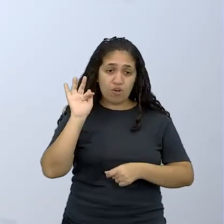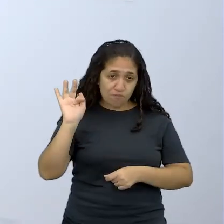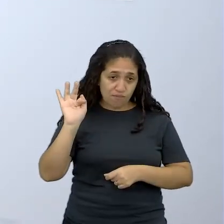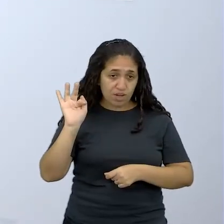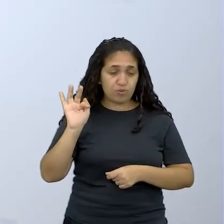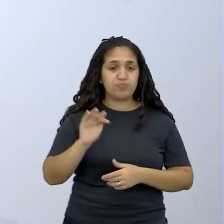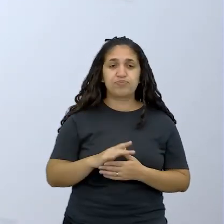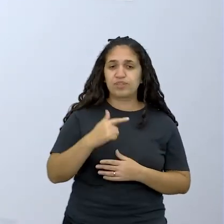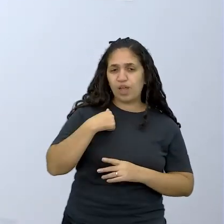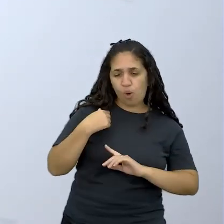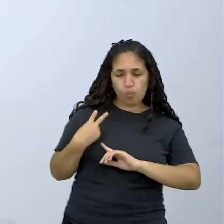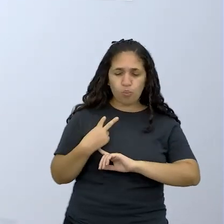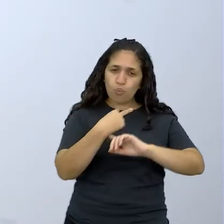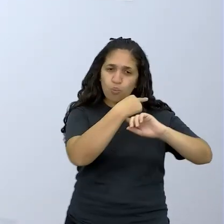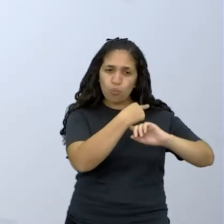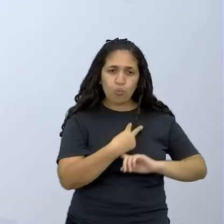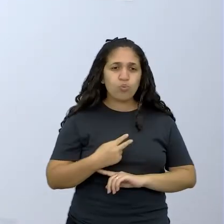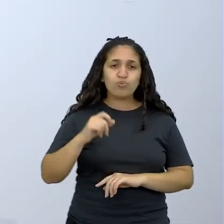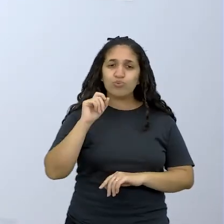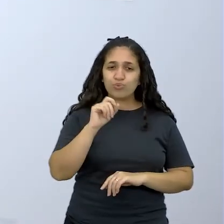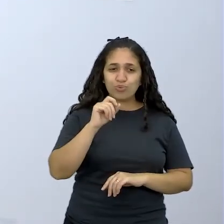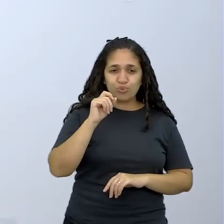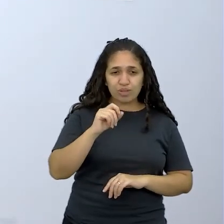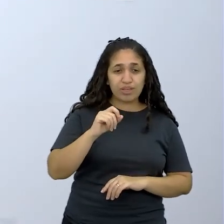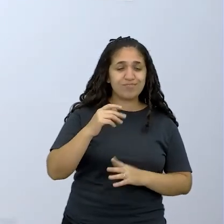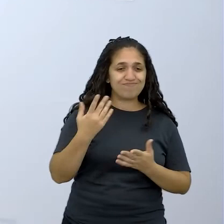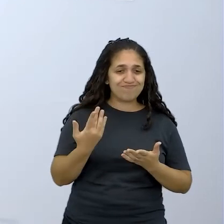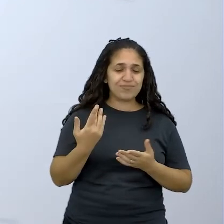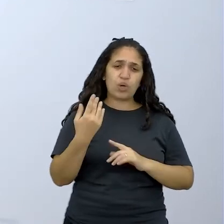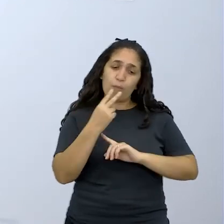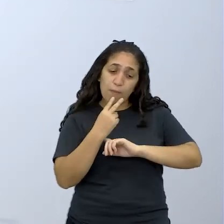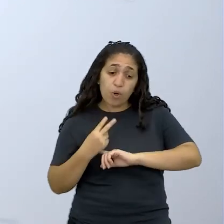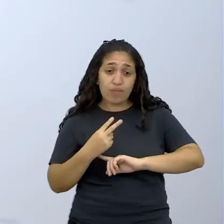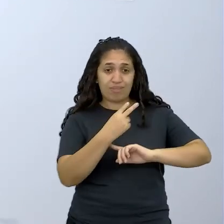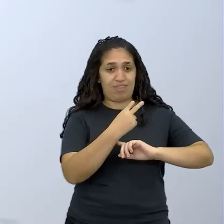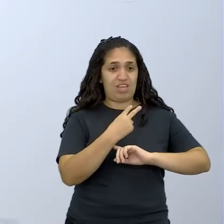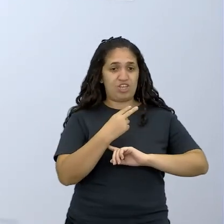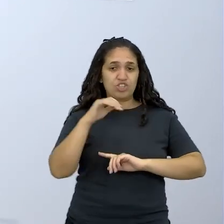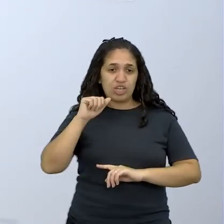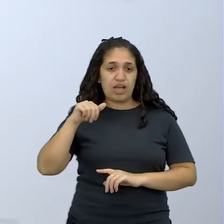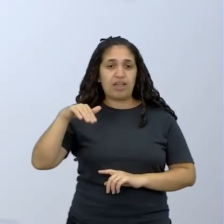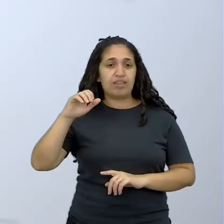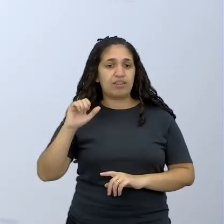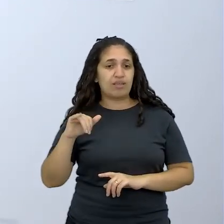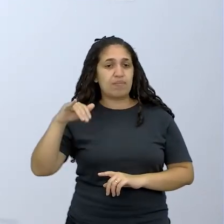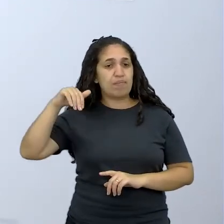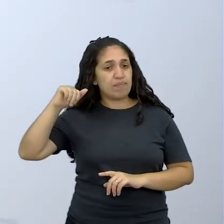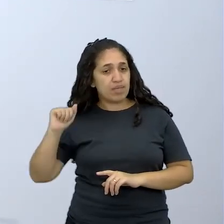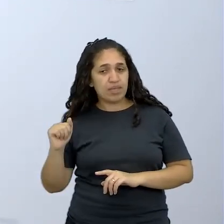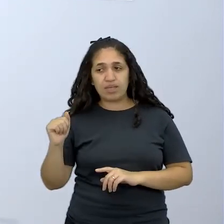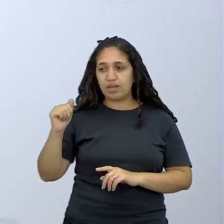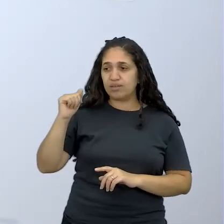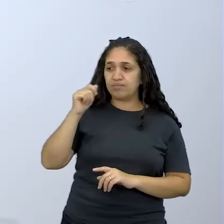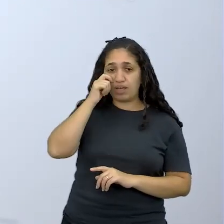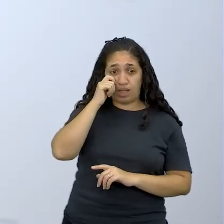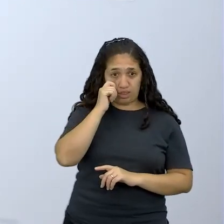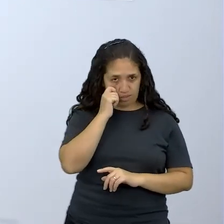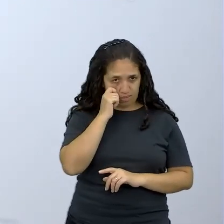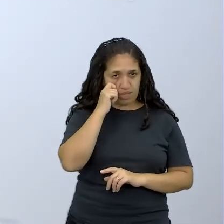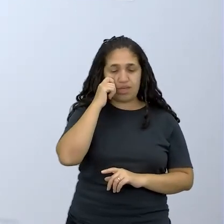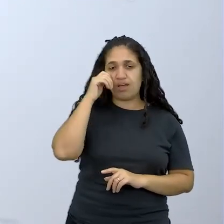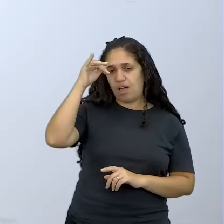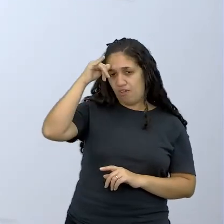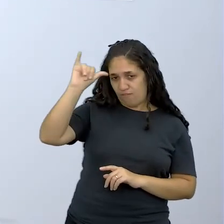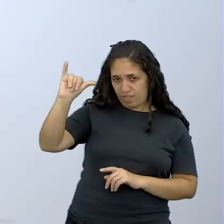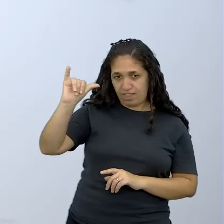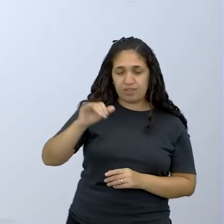Eu me cuido aí a respeito da anemia. Lembrem-se, né, que a gente teve uma aula a respeito de anemia, que a gente